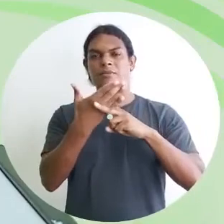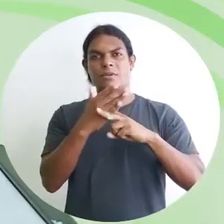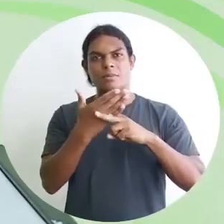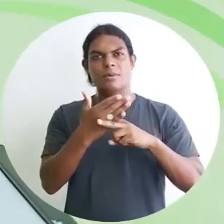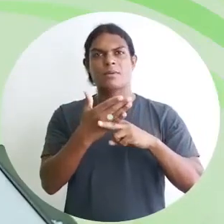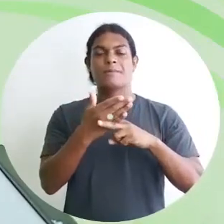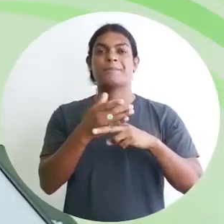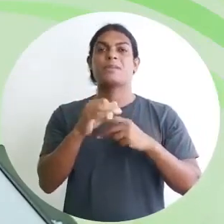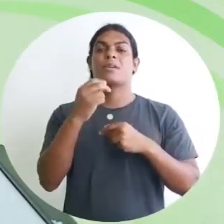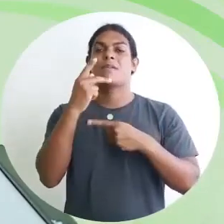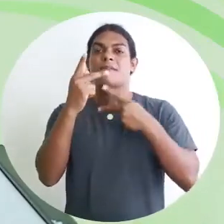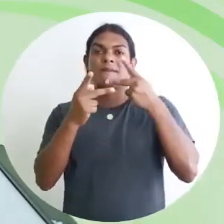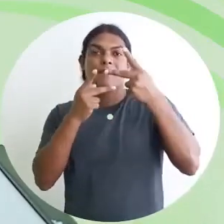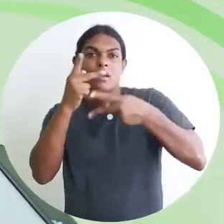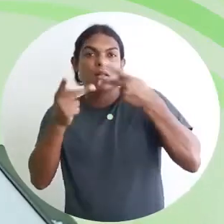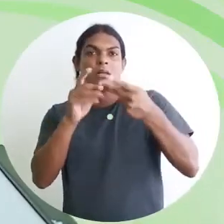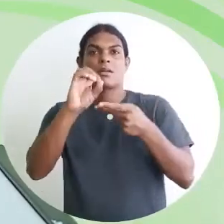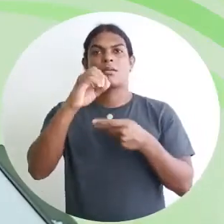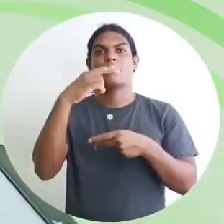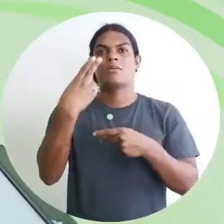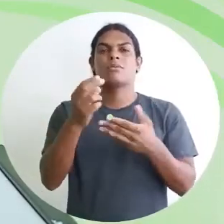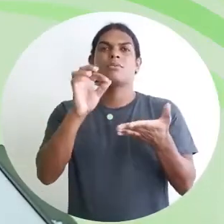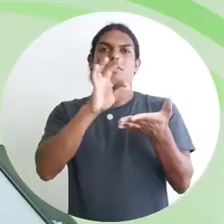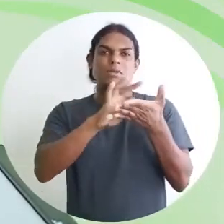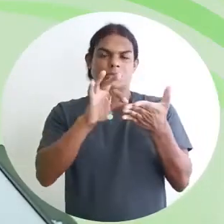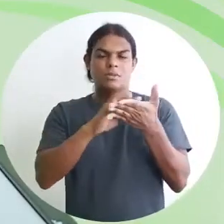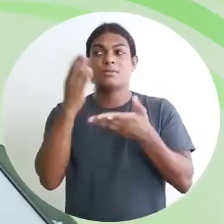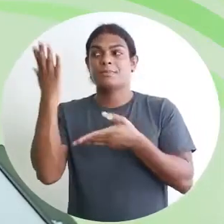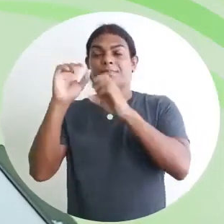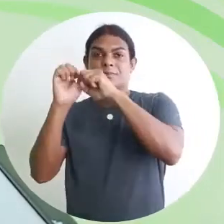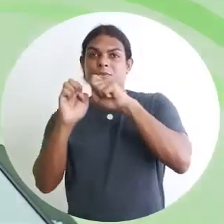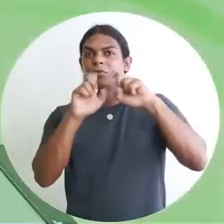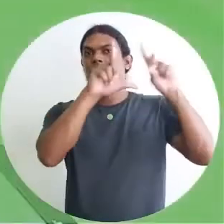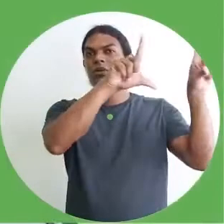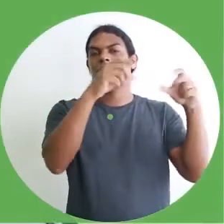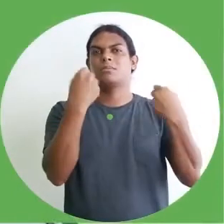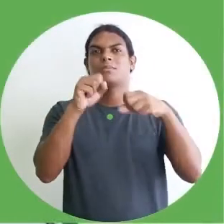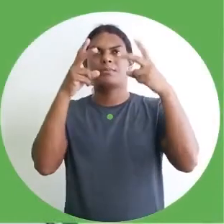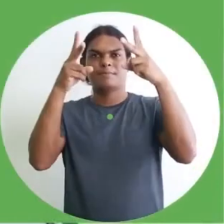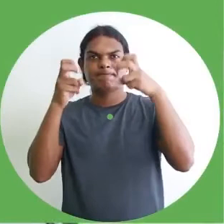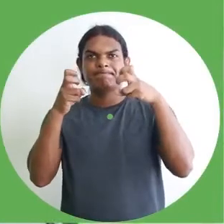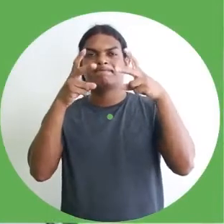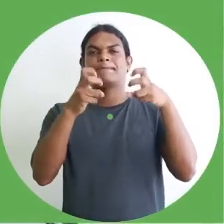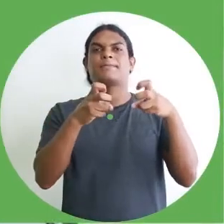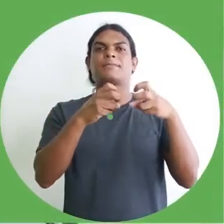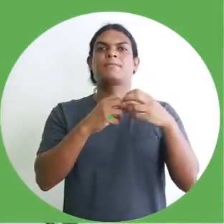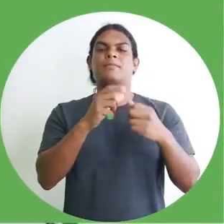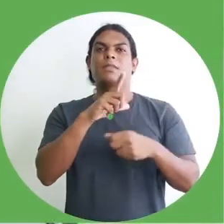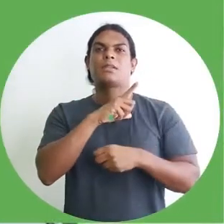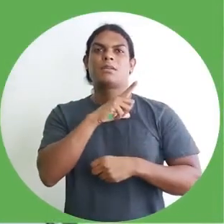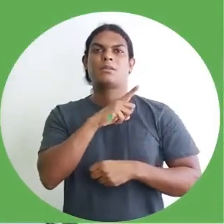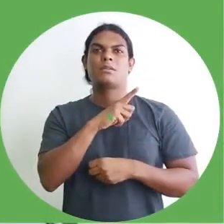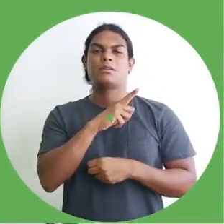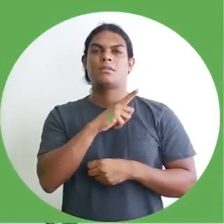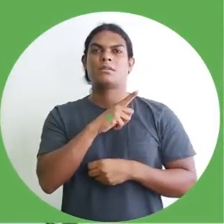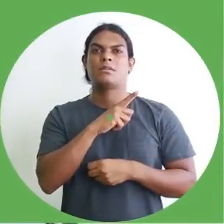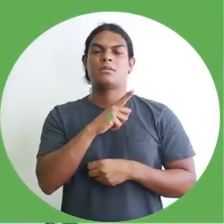de falar ou escrever, tá? Então, no slide, você pode observar aí que a gente